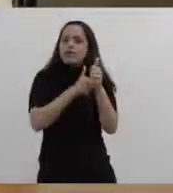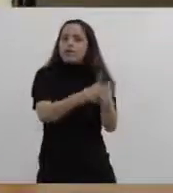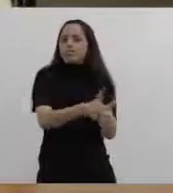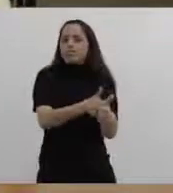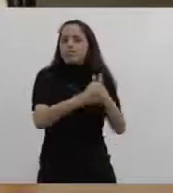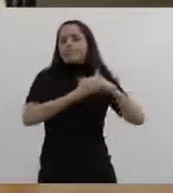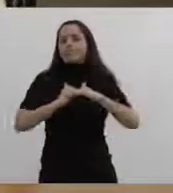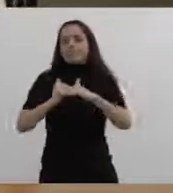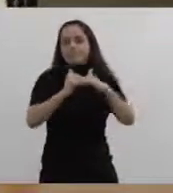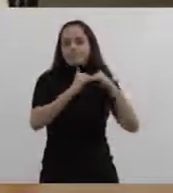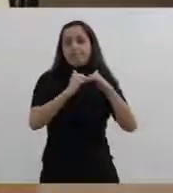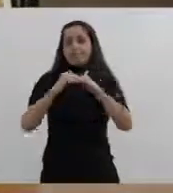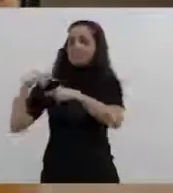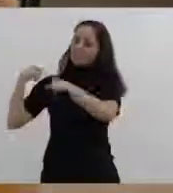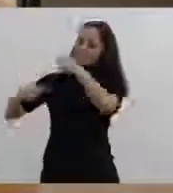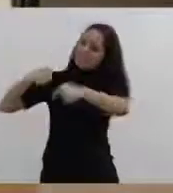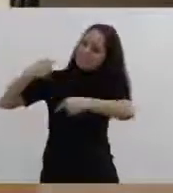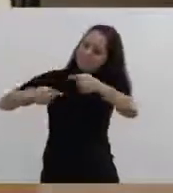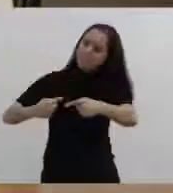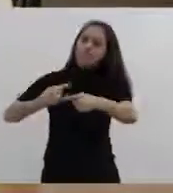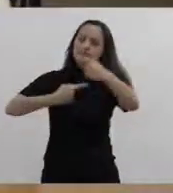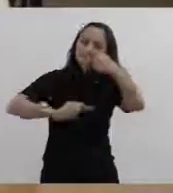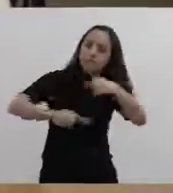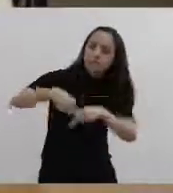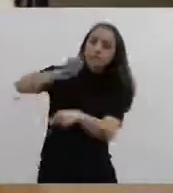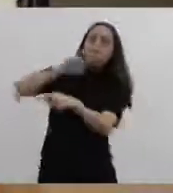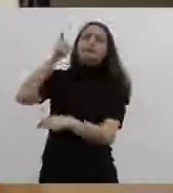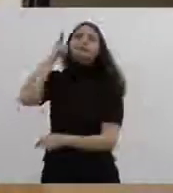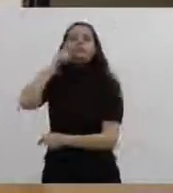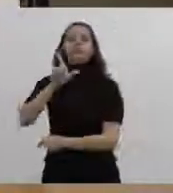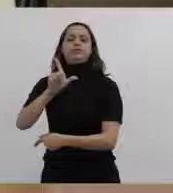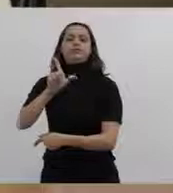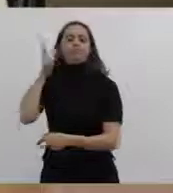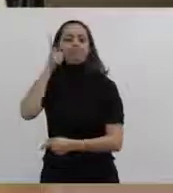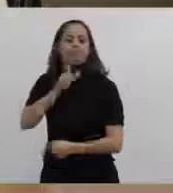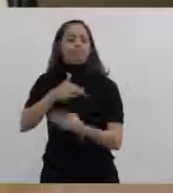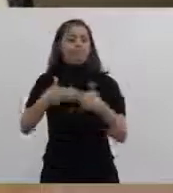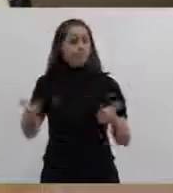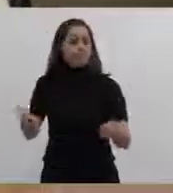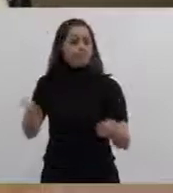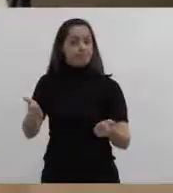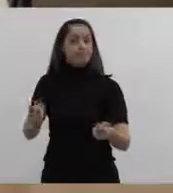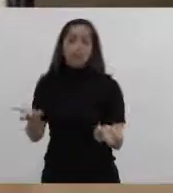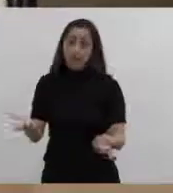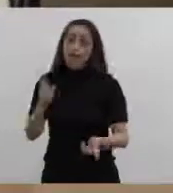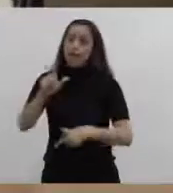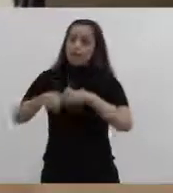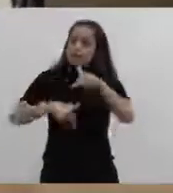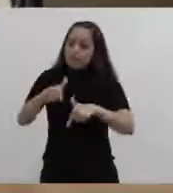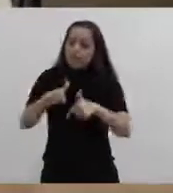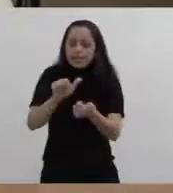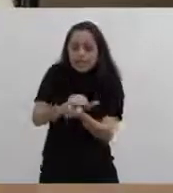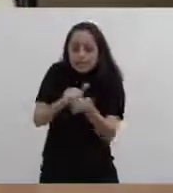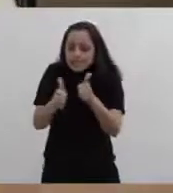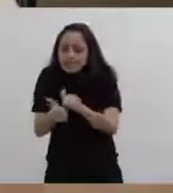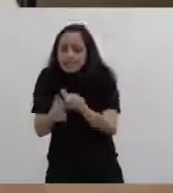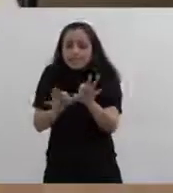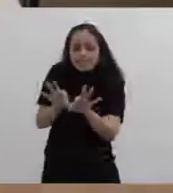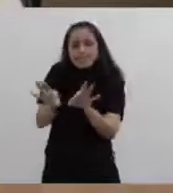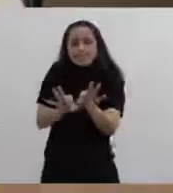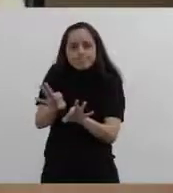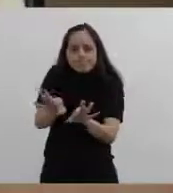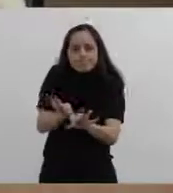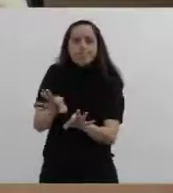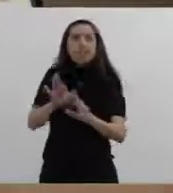com alguma deficiência. Ela terá que aprender de uma maneira especial, ou serão feitas modificações, ou serão oferecidos